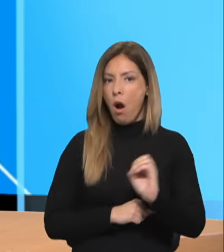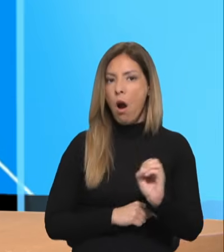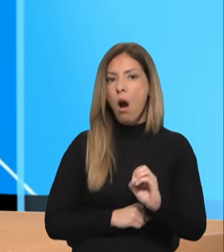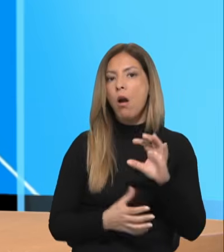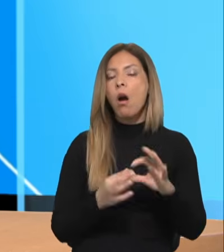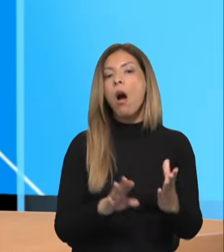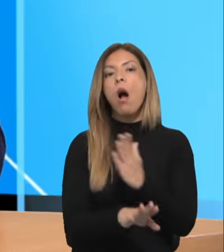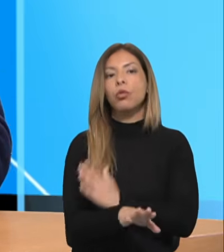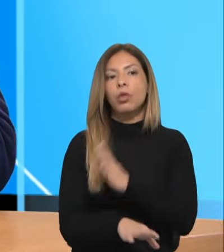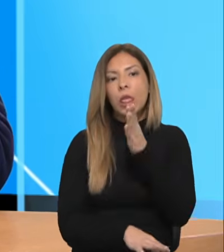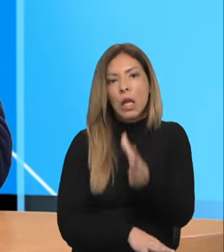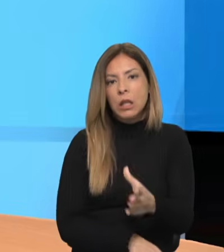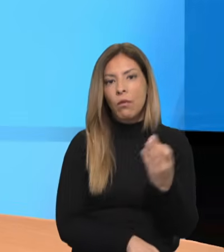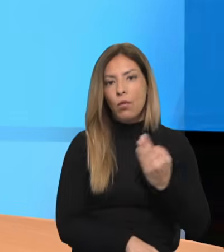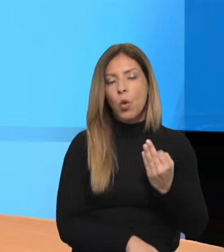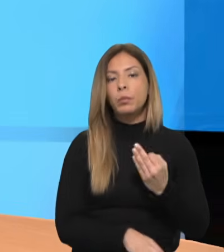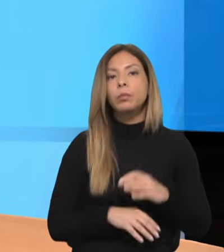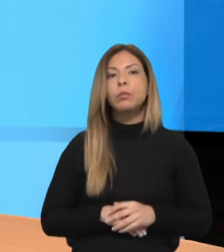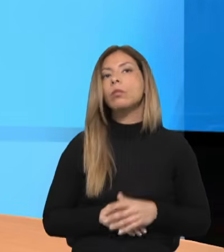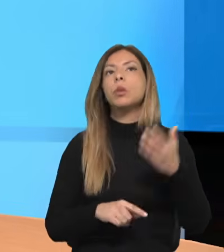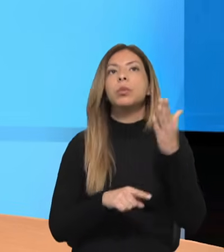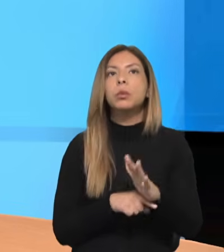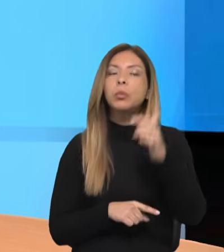disse no Parlamento. Muito baseado